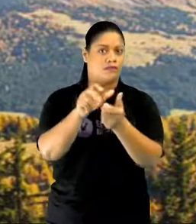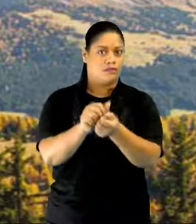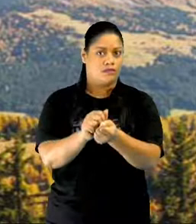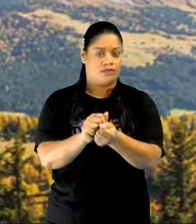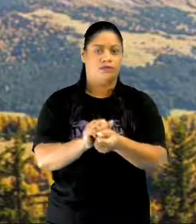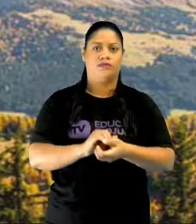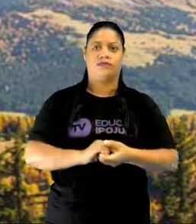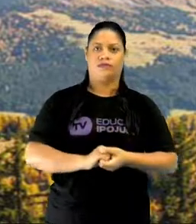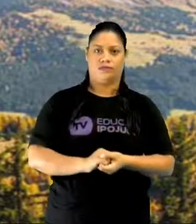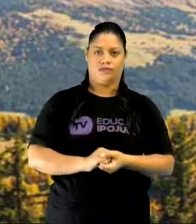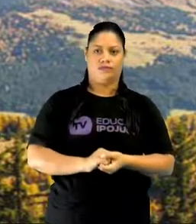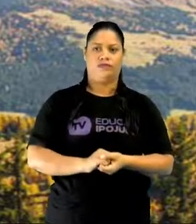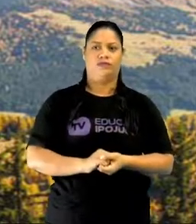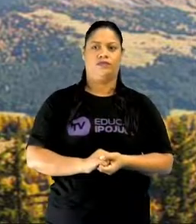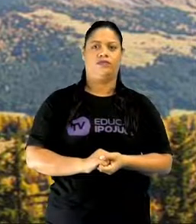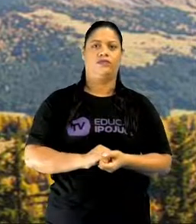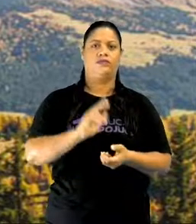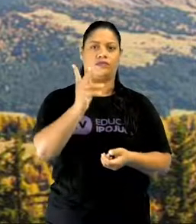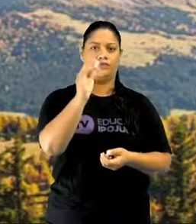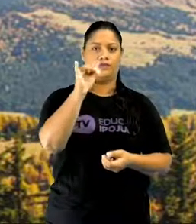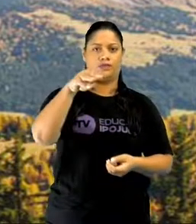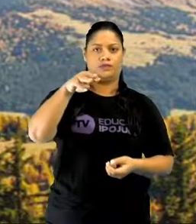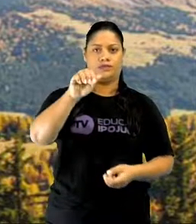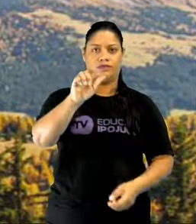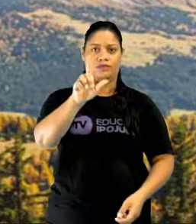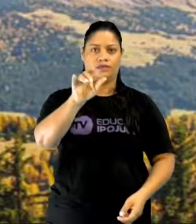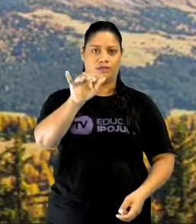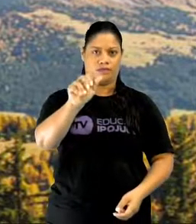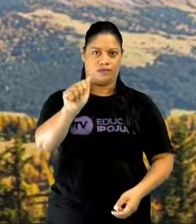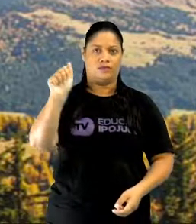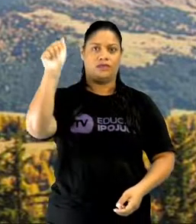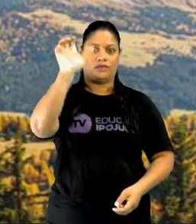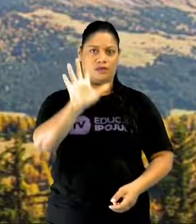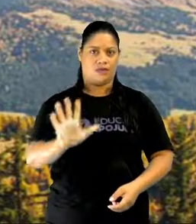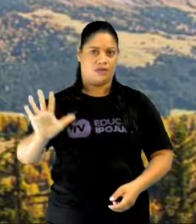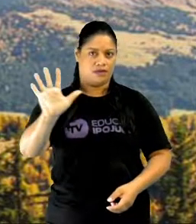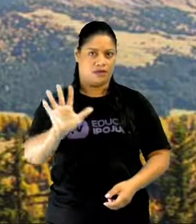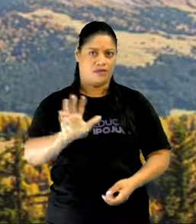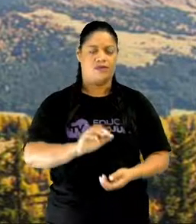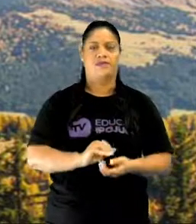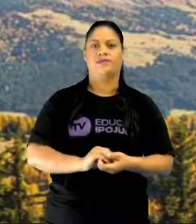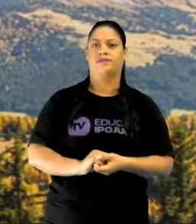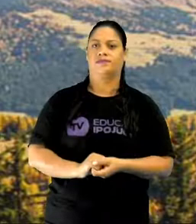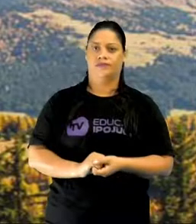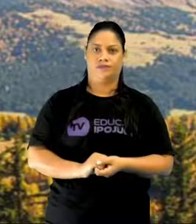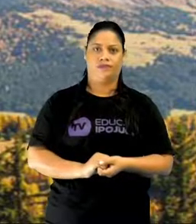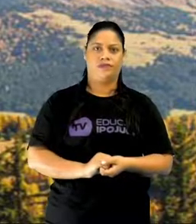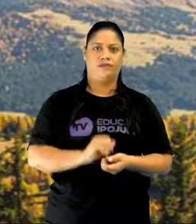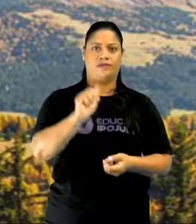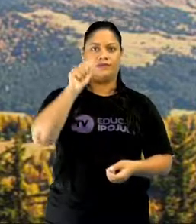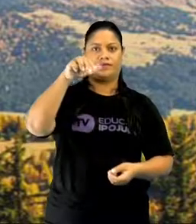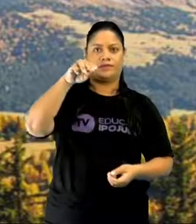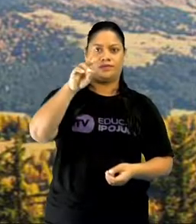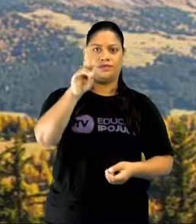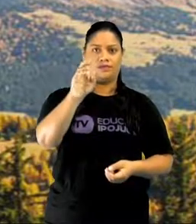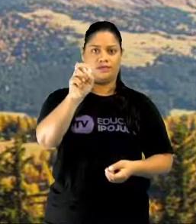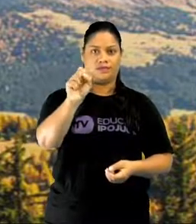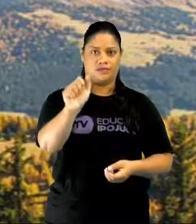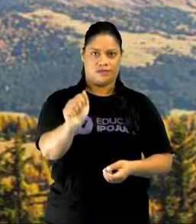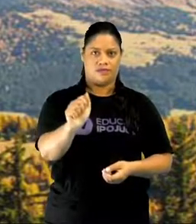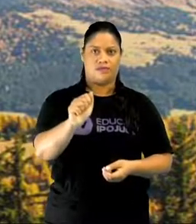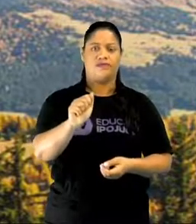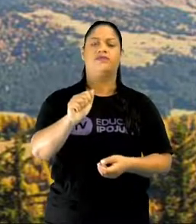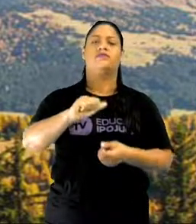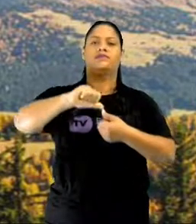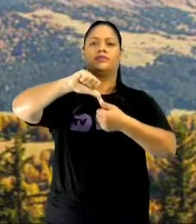Aí tem a cordilheira do Himalaia, que fica no continente asiático. A cordilheira dos Andes, que fica na América